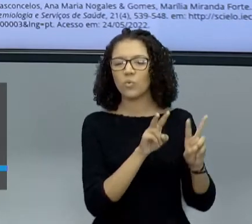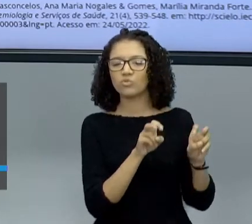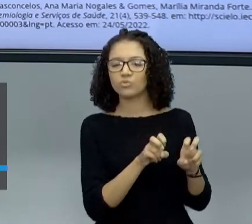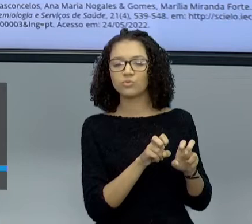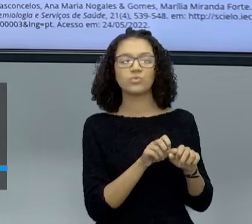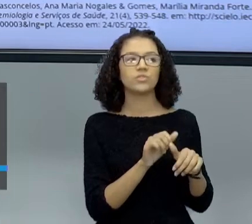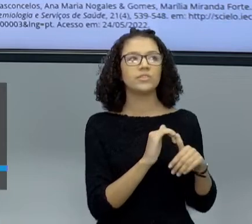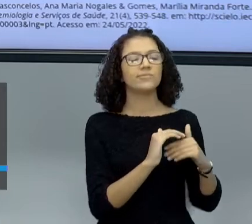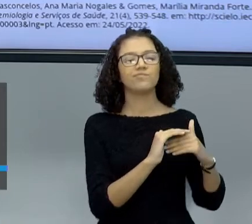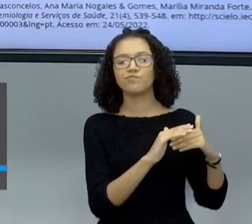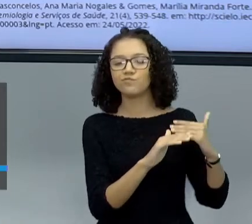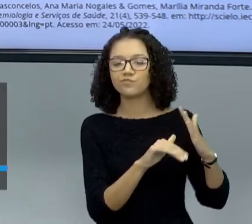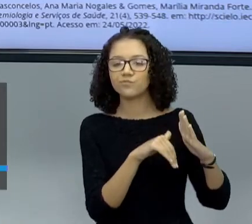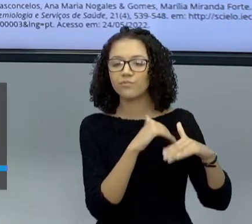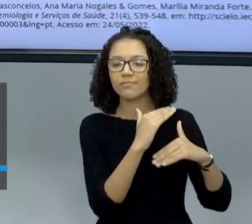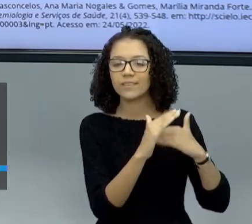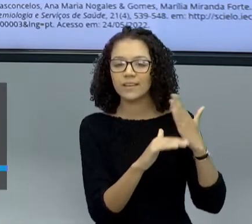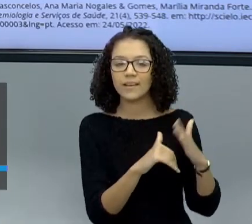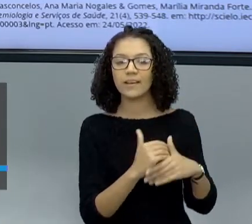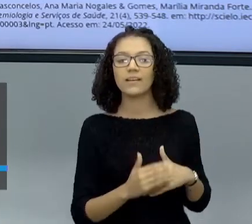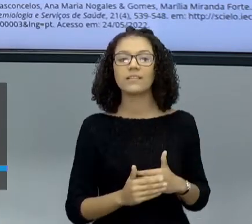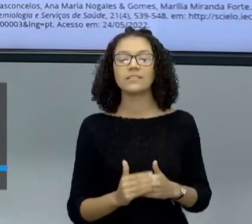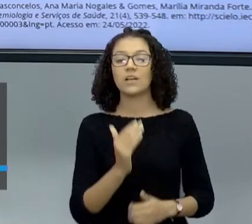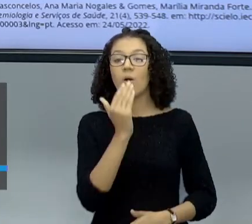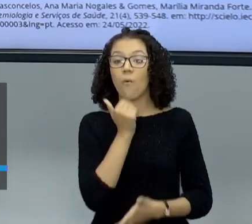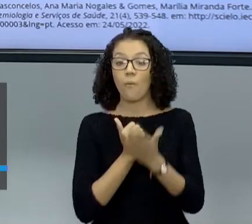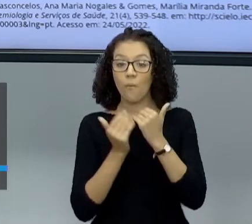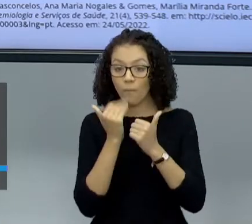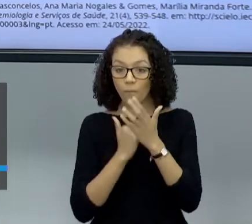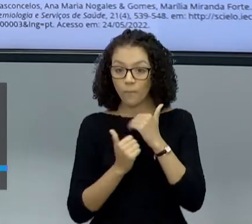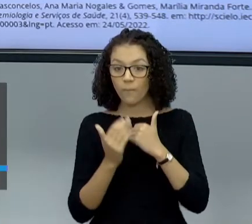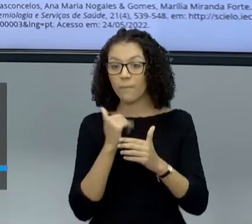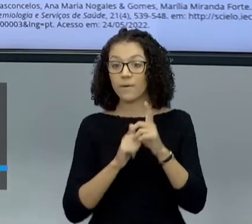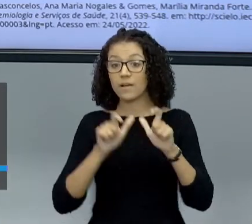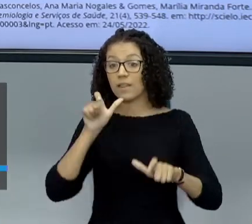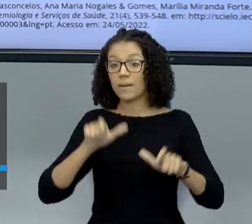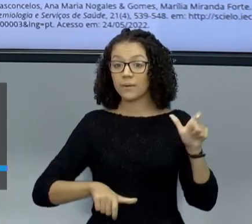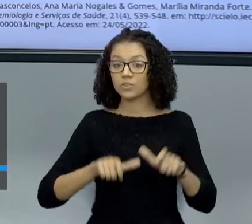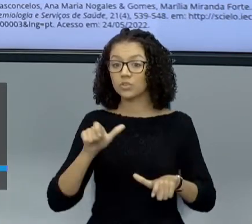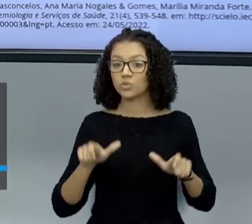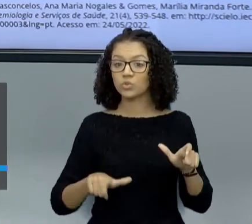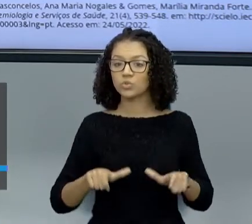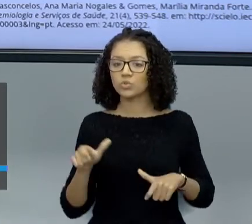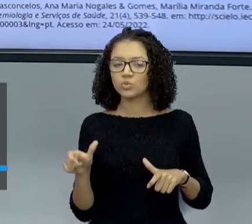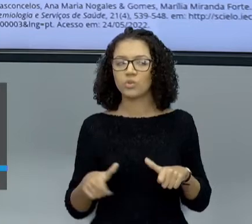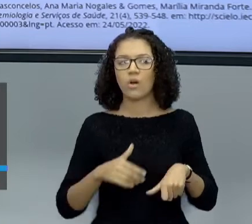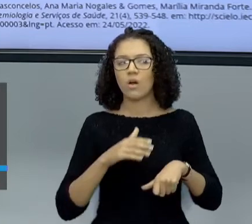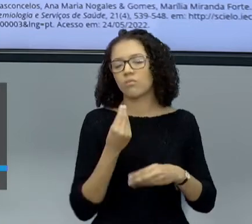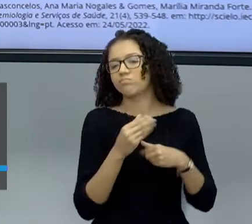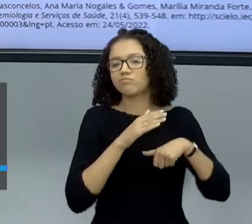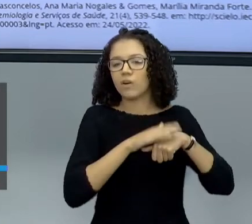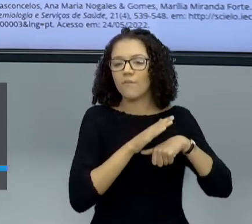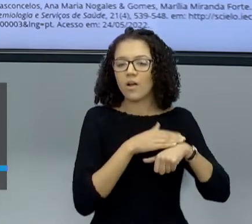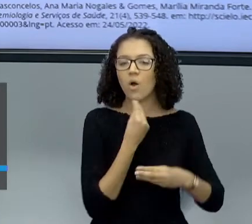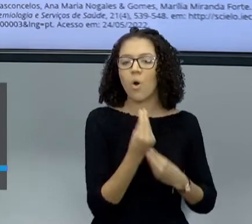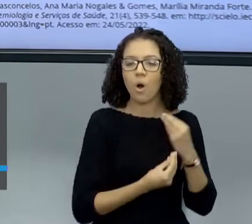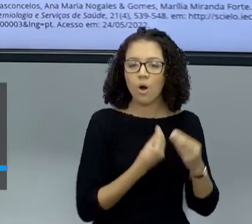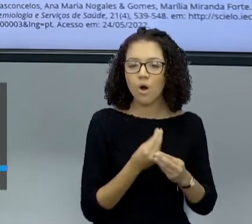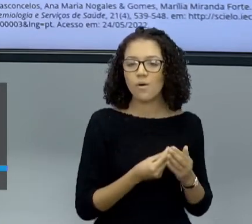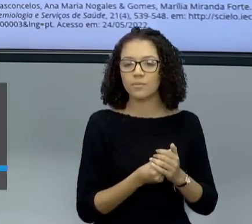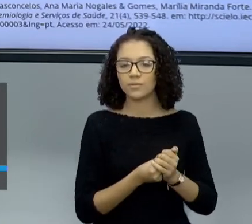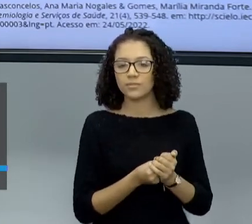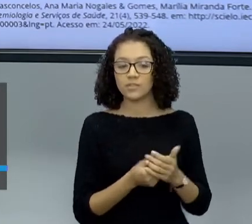se falava aí quanto os alimentos e a população, né? Como crescia desproporcionalmente os alimentos em